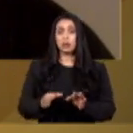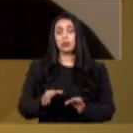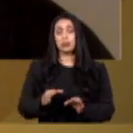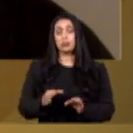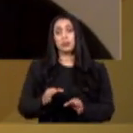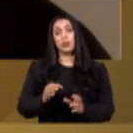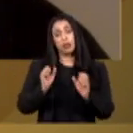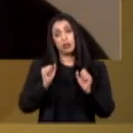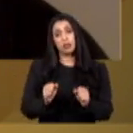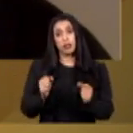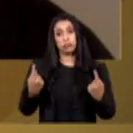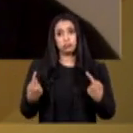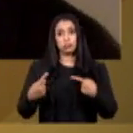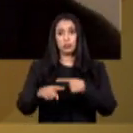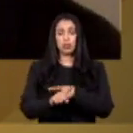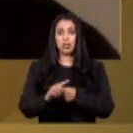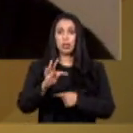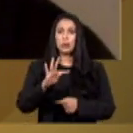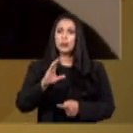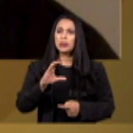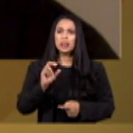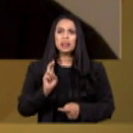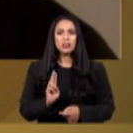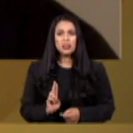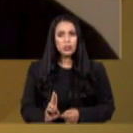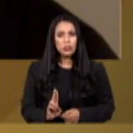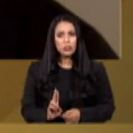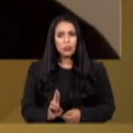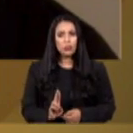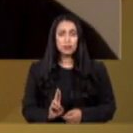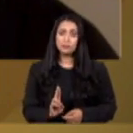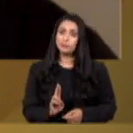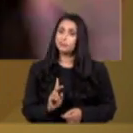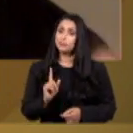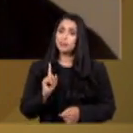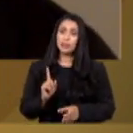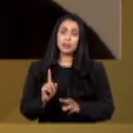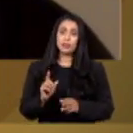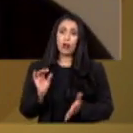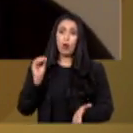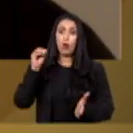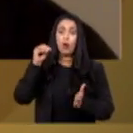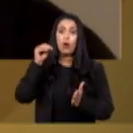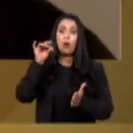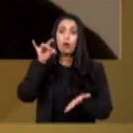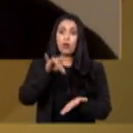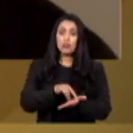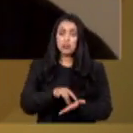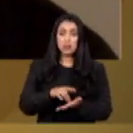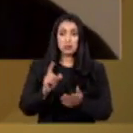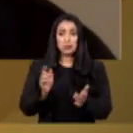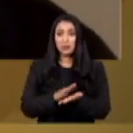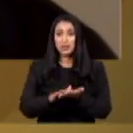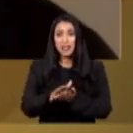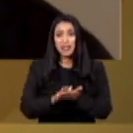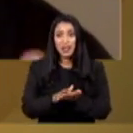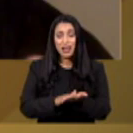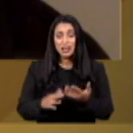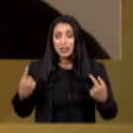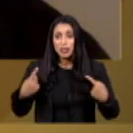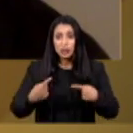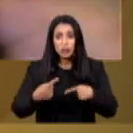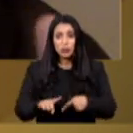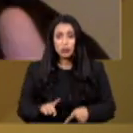aqui em contraste esse outras colocando uma posição antibiótico no fixo sem qualquer contraditório